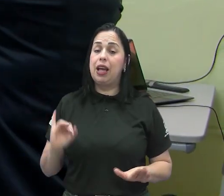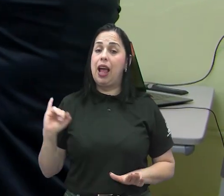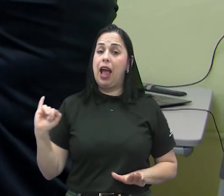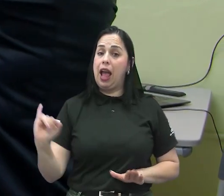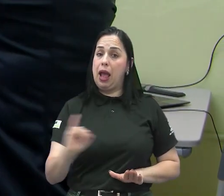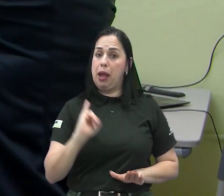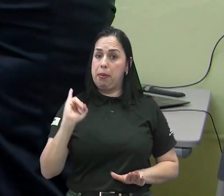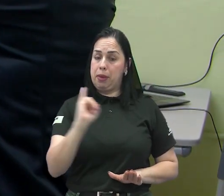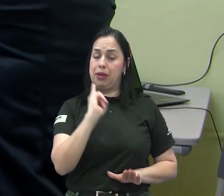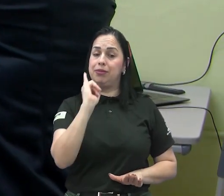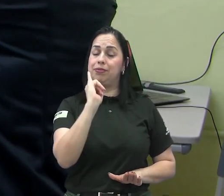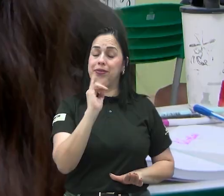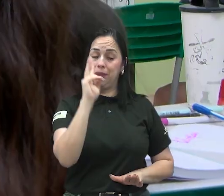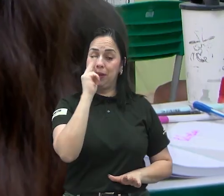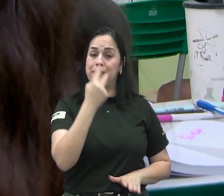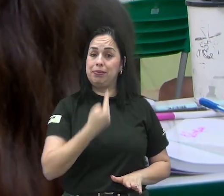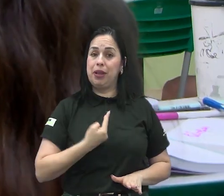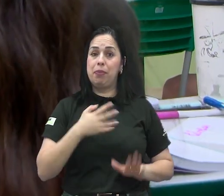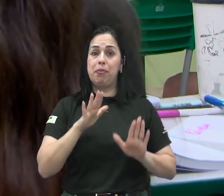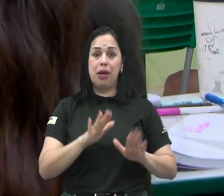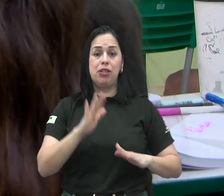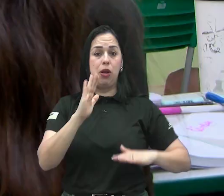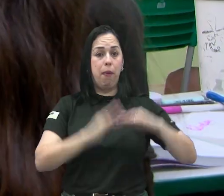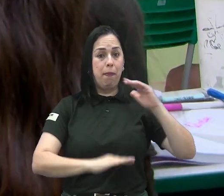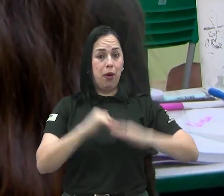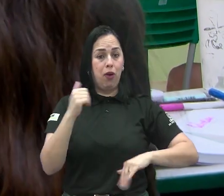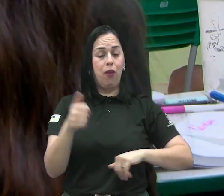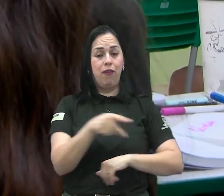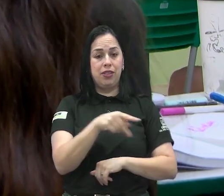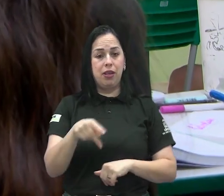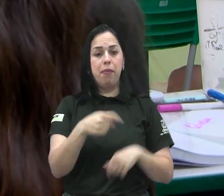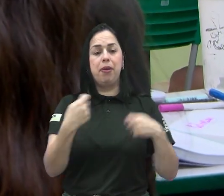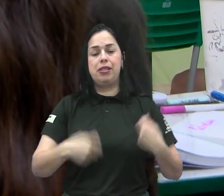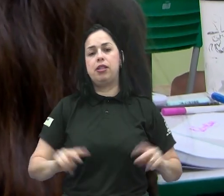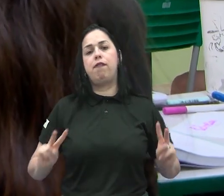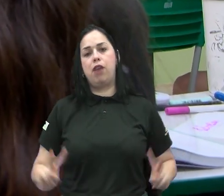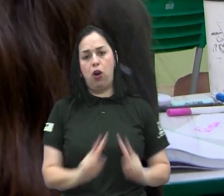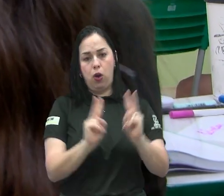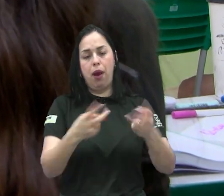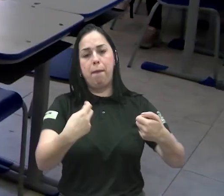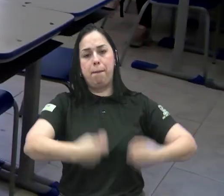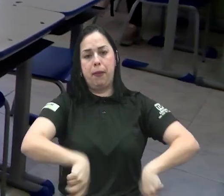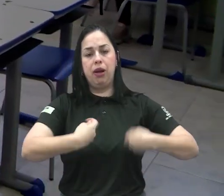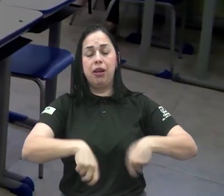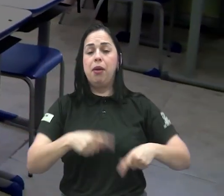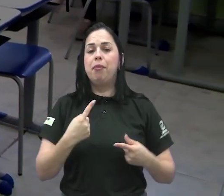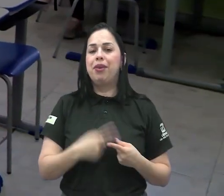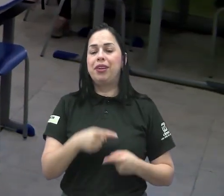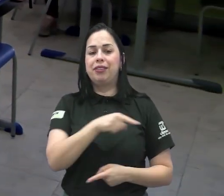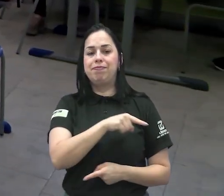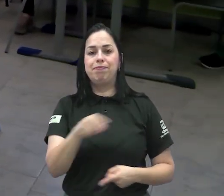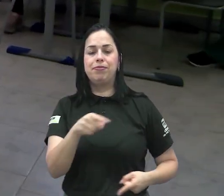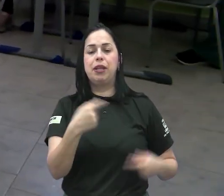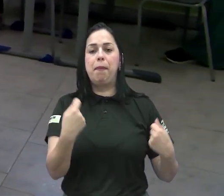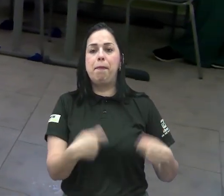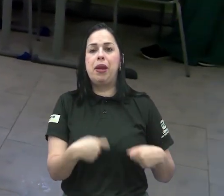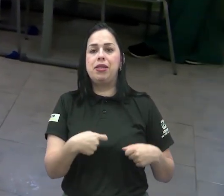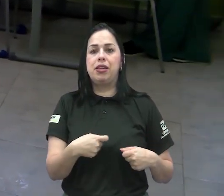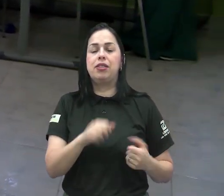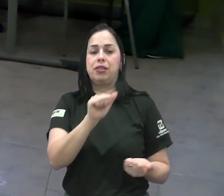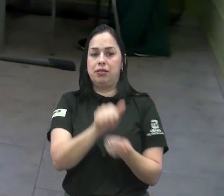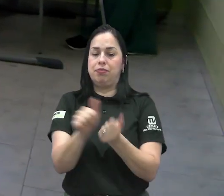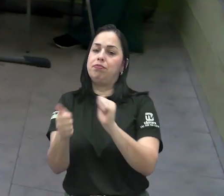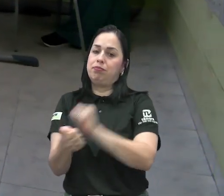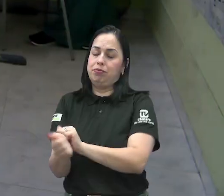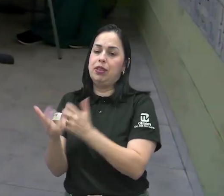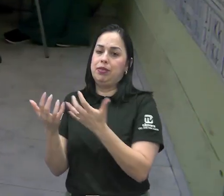essa importância reconhecida, é fato que a profissão de professor precisa ser valorizada, até porque eles mesmos